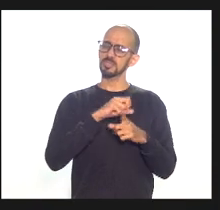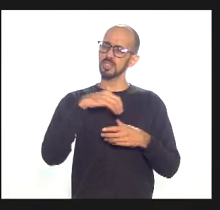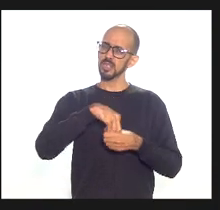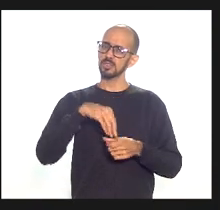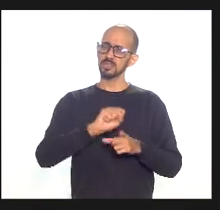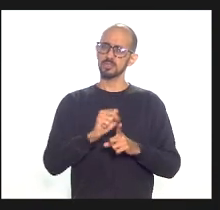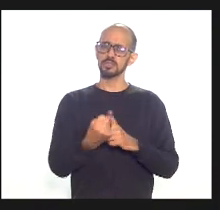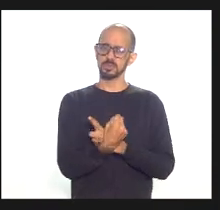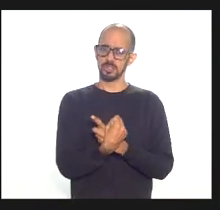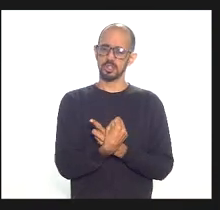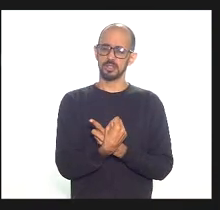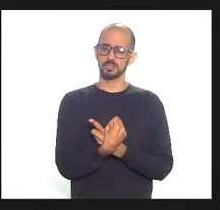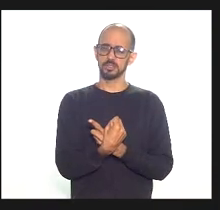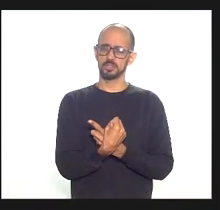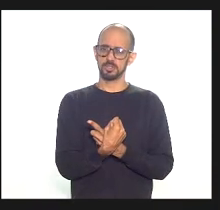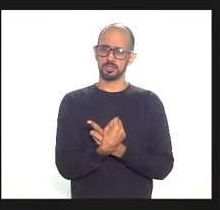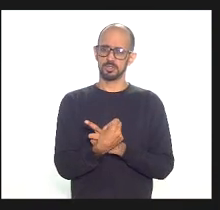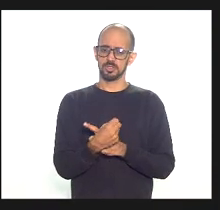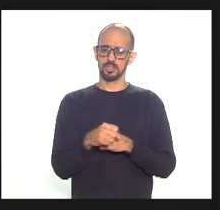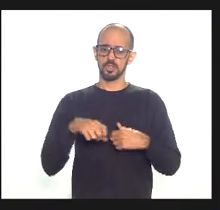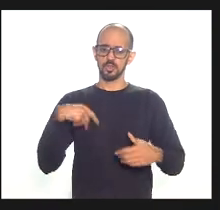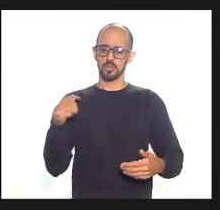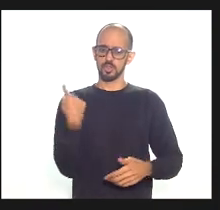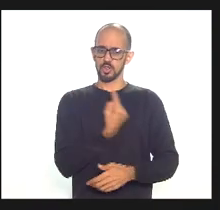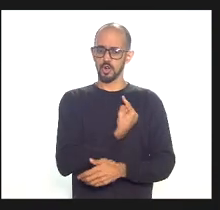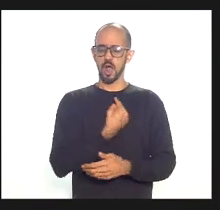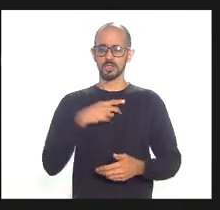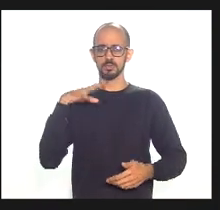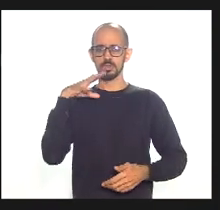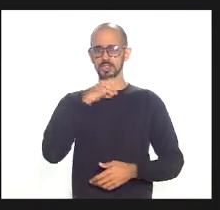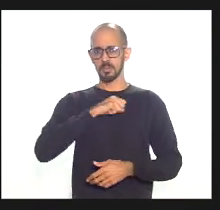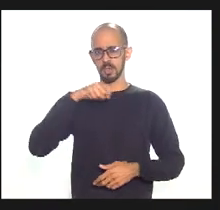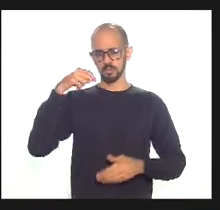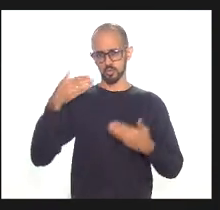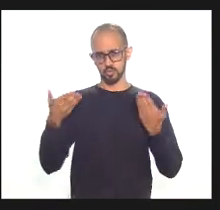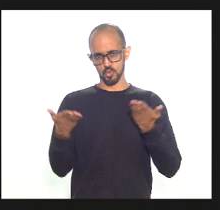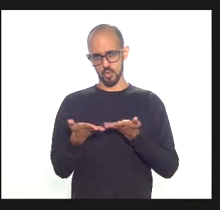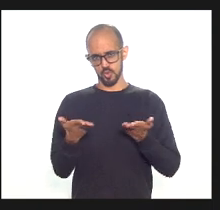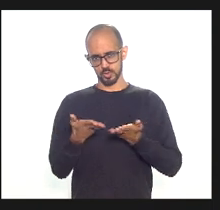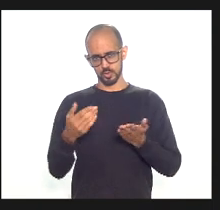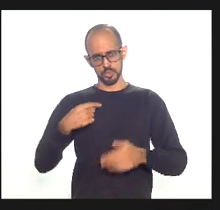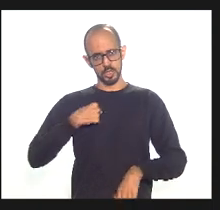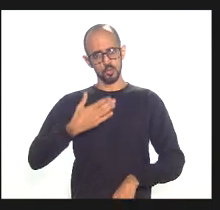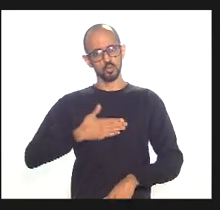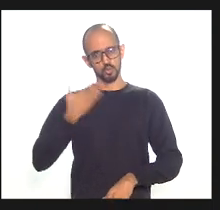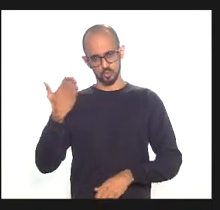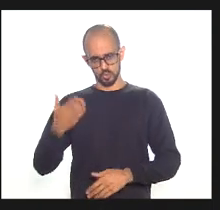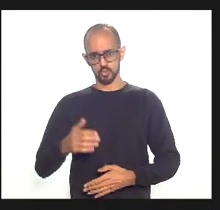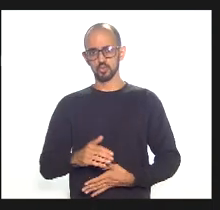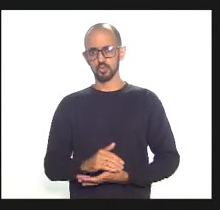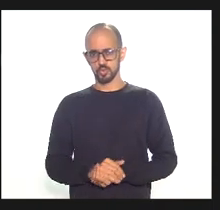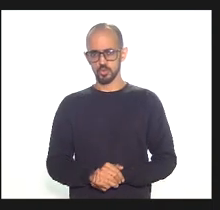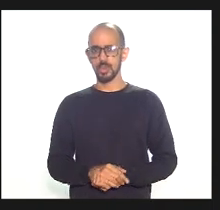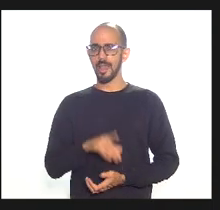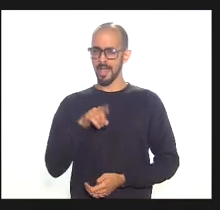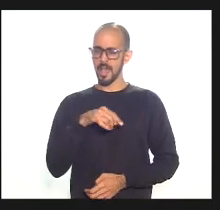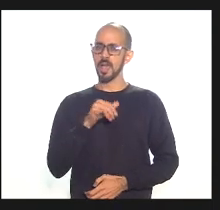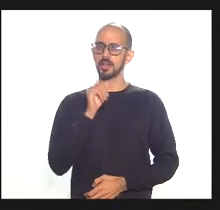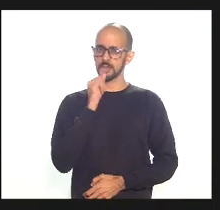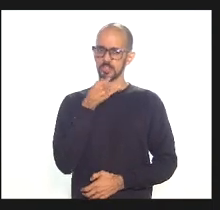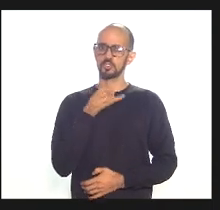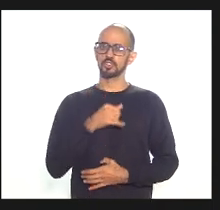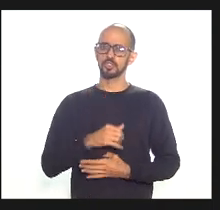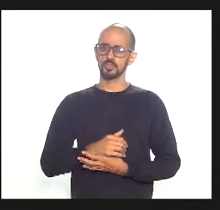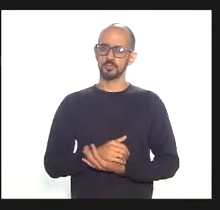sociedade. O que a gente viu aqui dentro é de assustar e é lamentável,